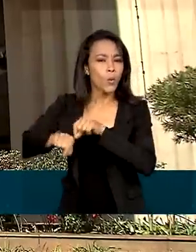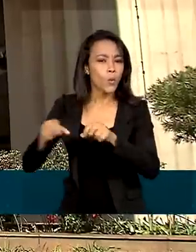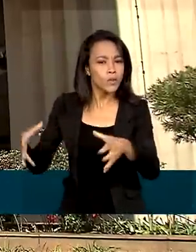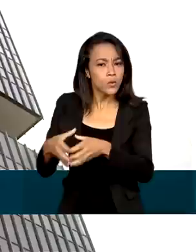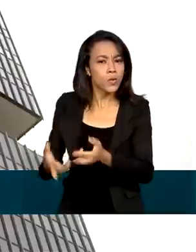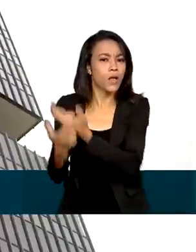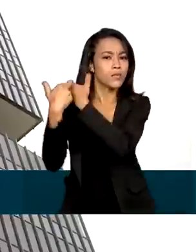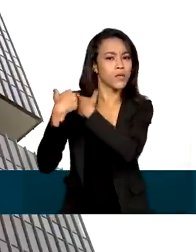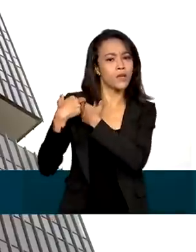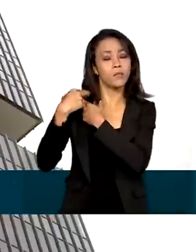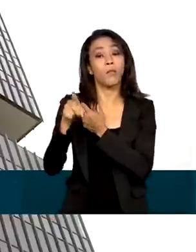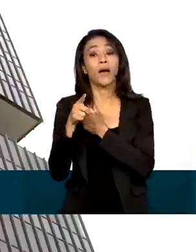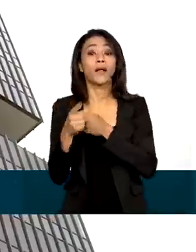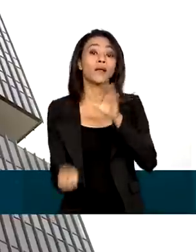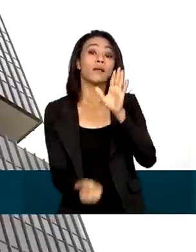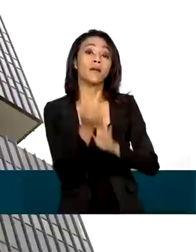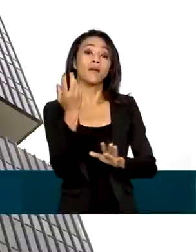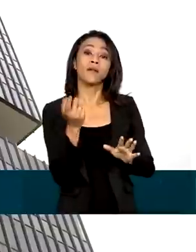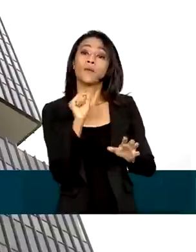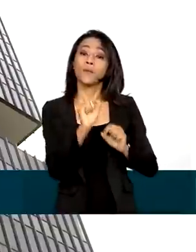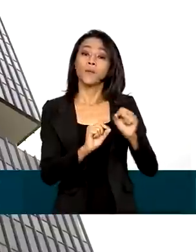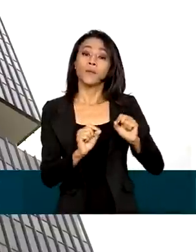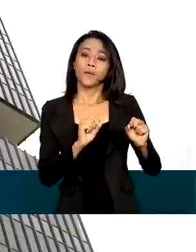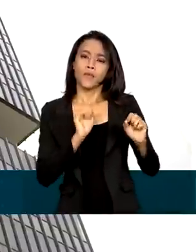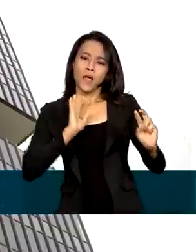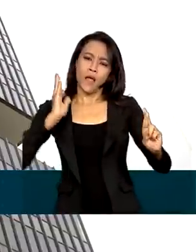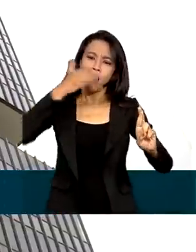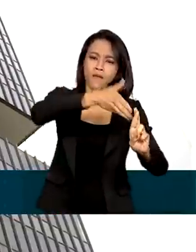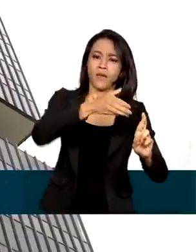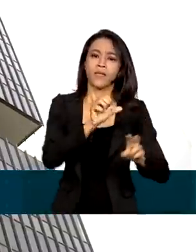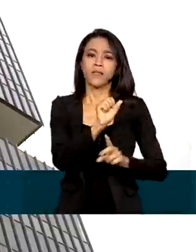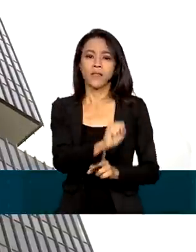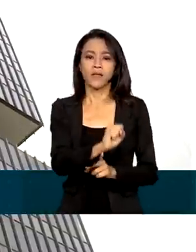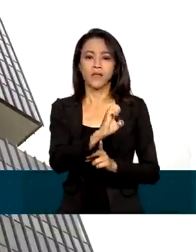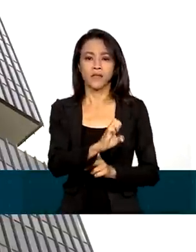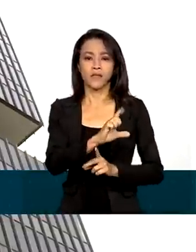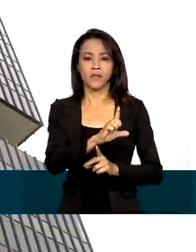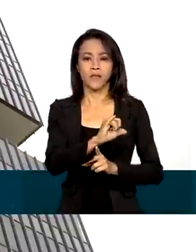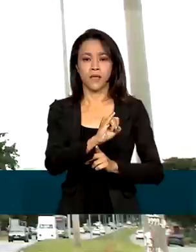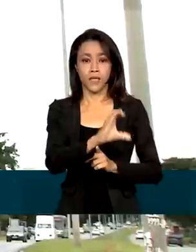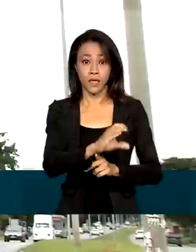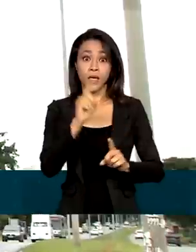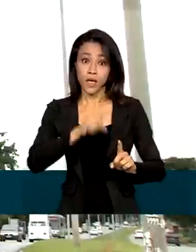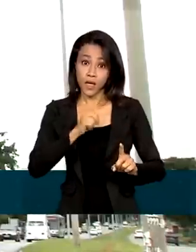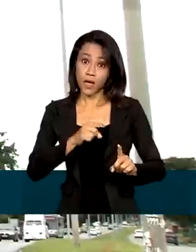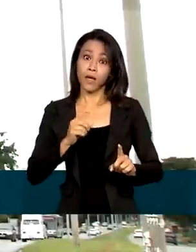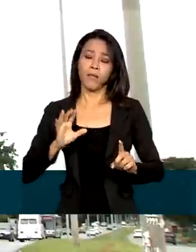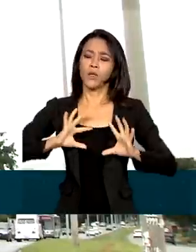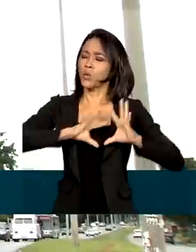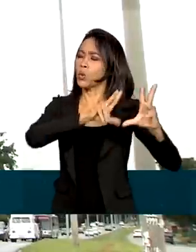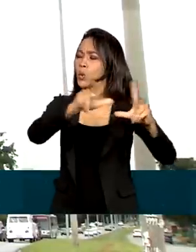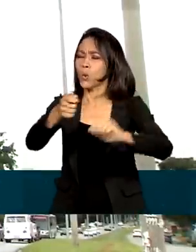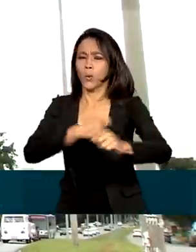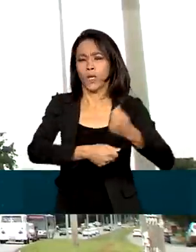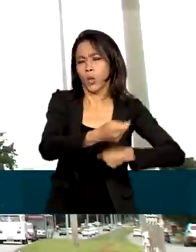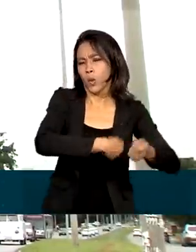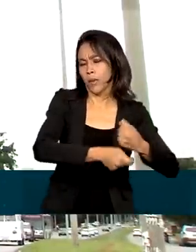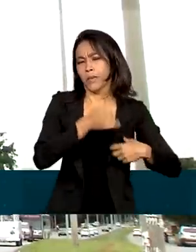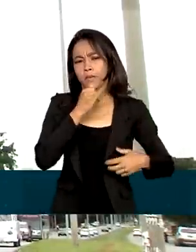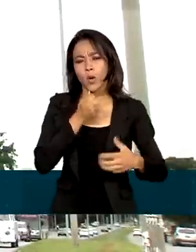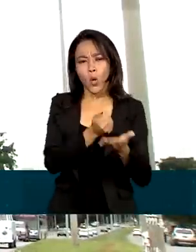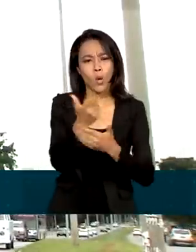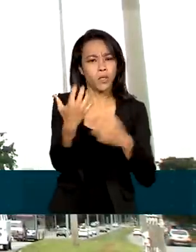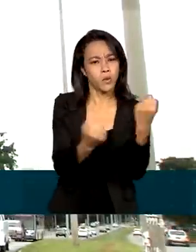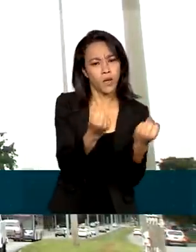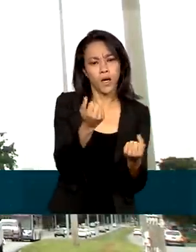definir a taxa Selic, que serve como referência para todo tipo de financiamento na economia, seja, por exemplo, para a compra de um carro